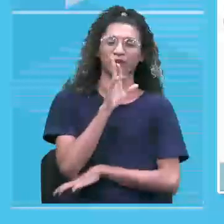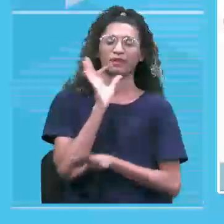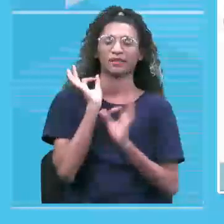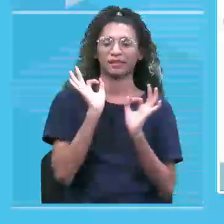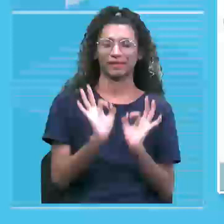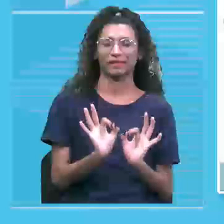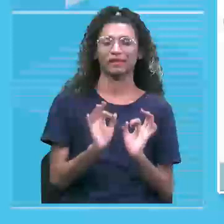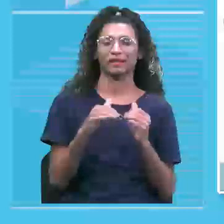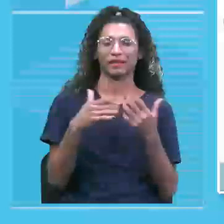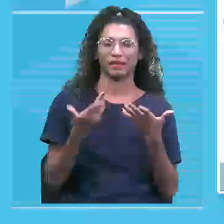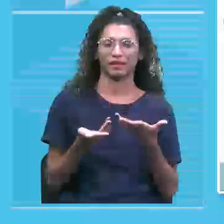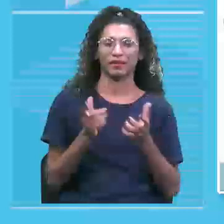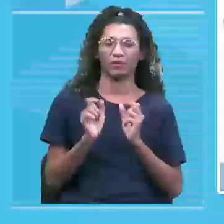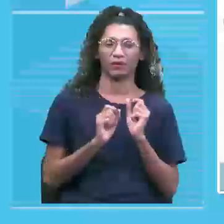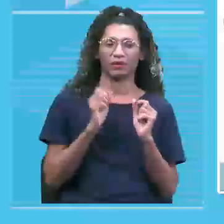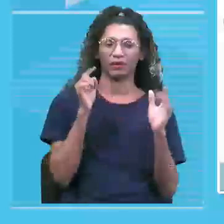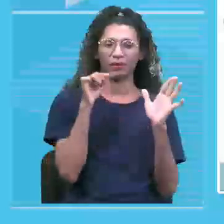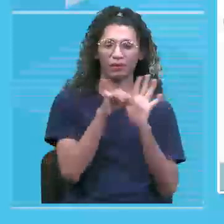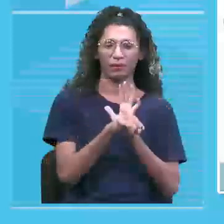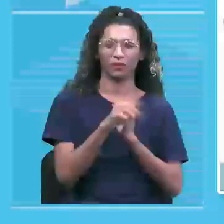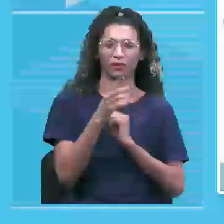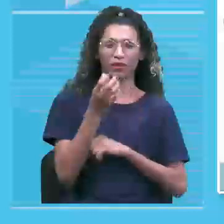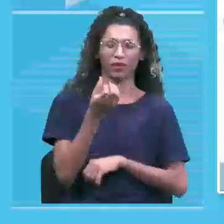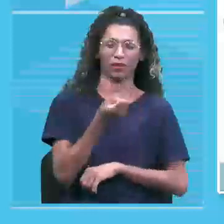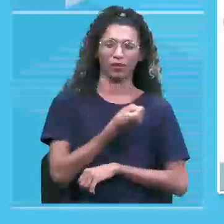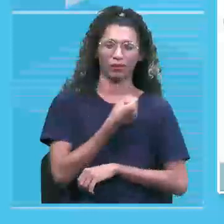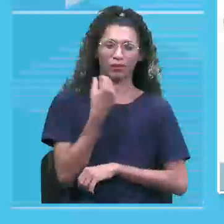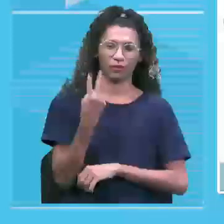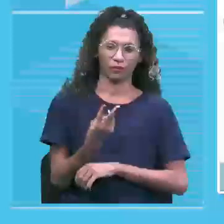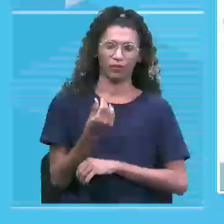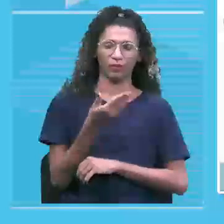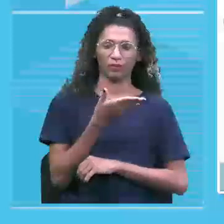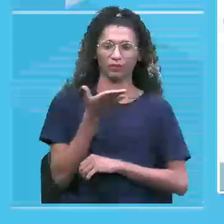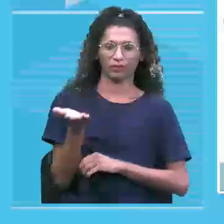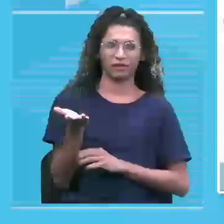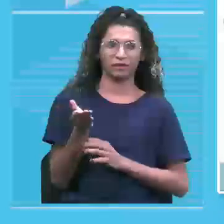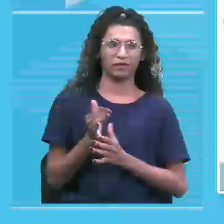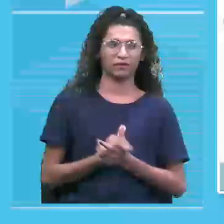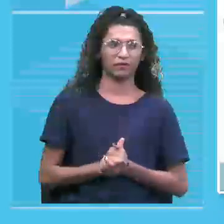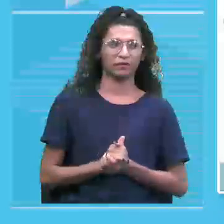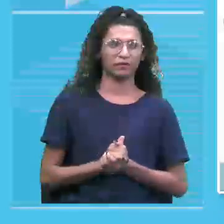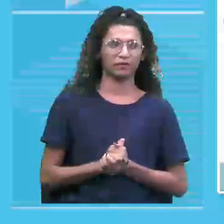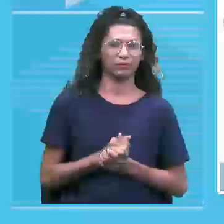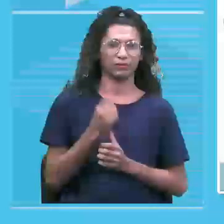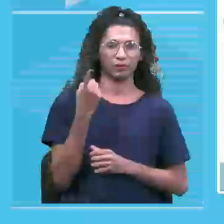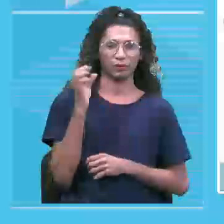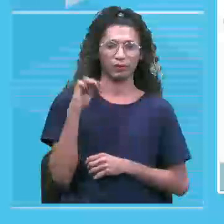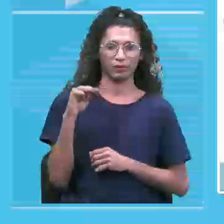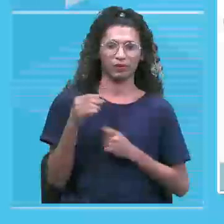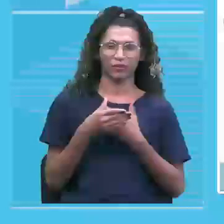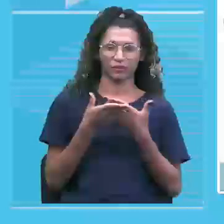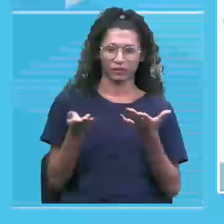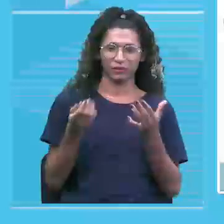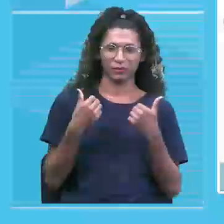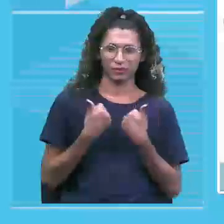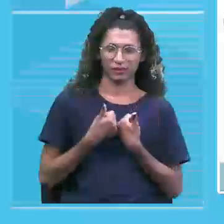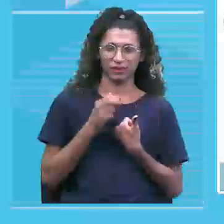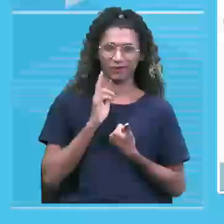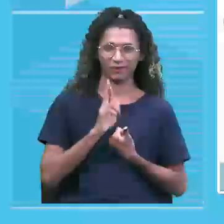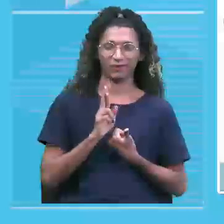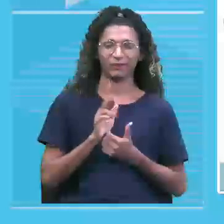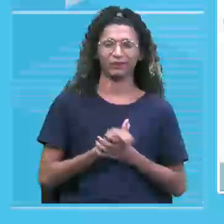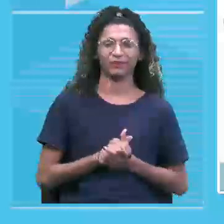eu vou deixar essa questãozinha número 2 como ela é pequenininha eu vou deixar um minutinho para vocês tá